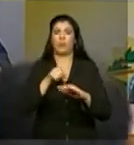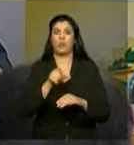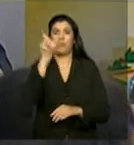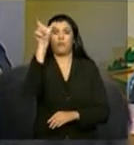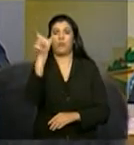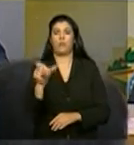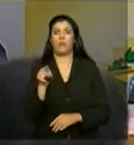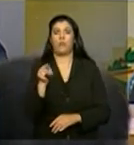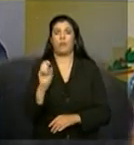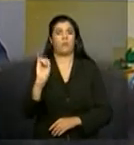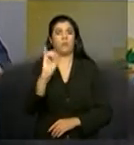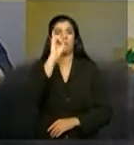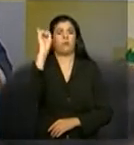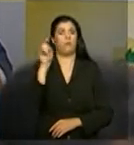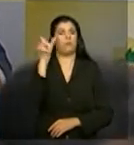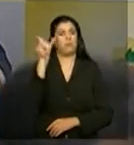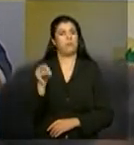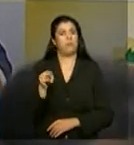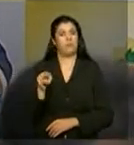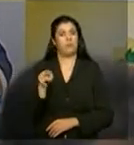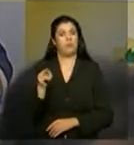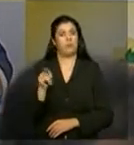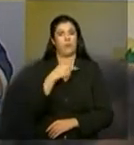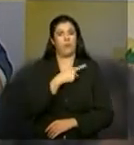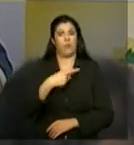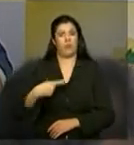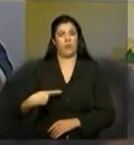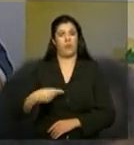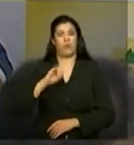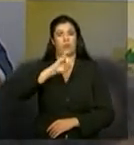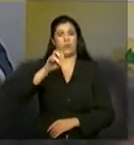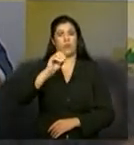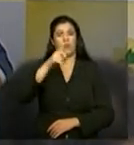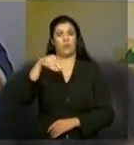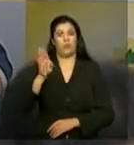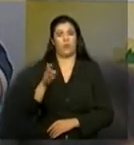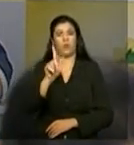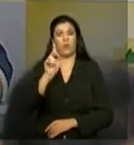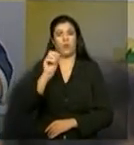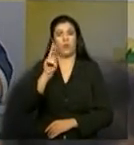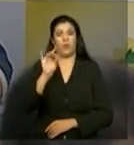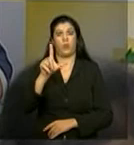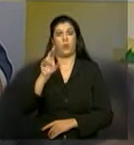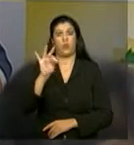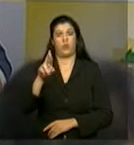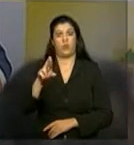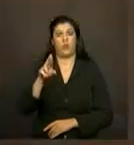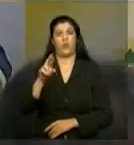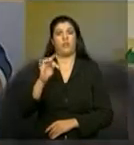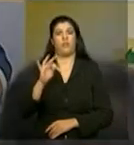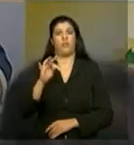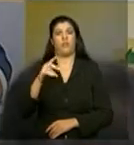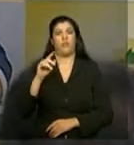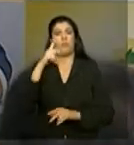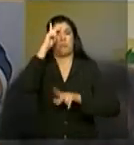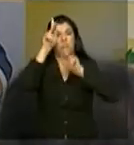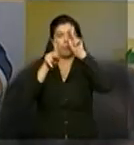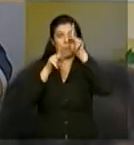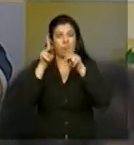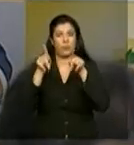da importância do presidente joão goulart para o povo brasileiro para o nosso país